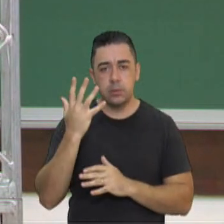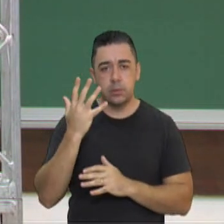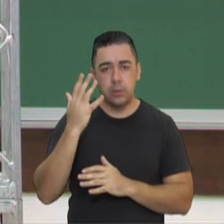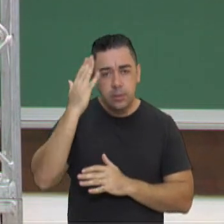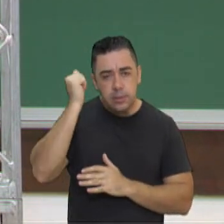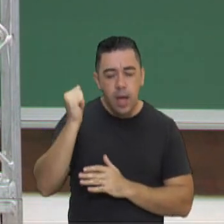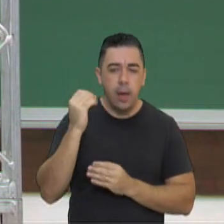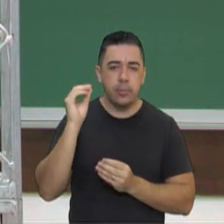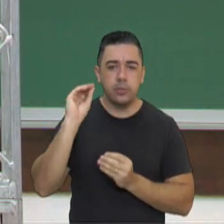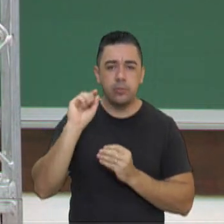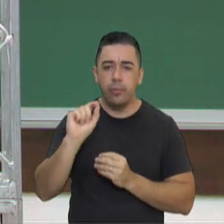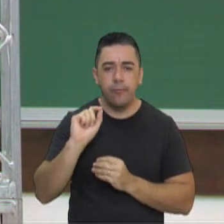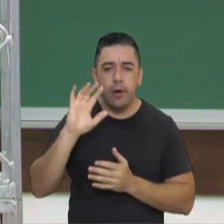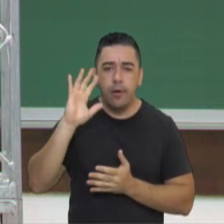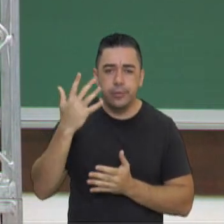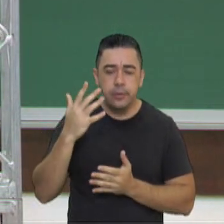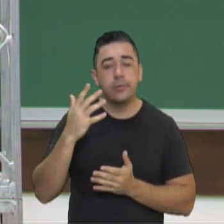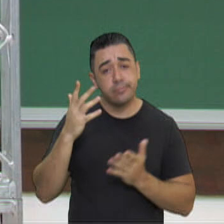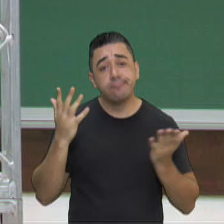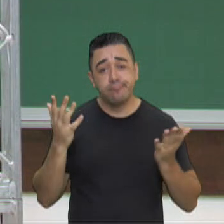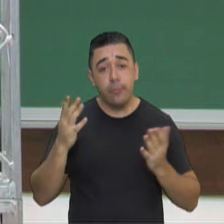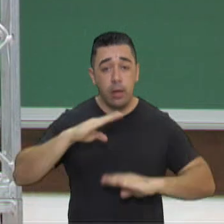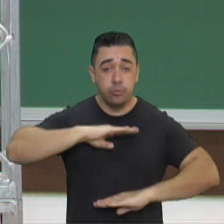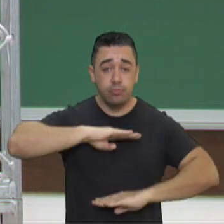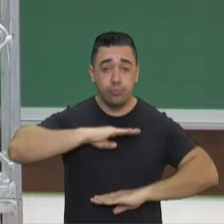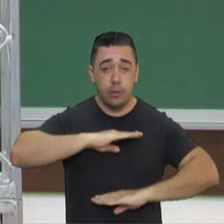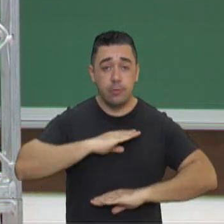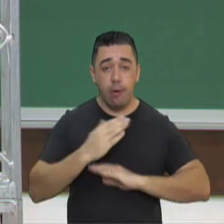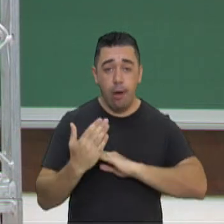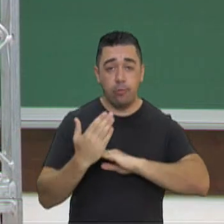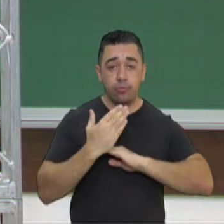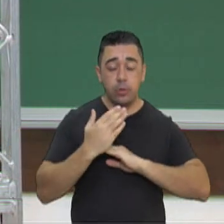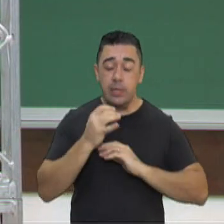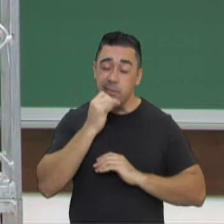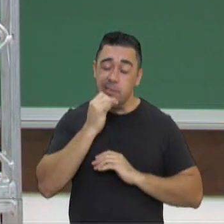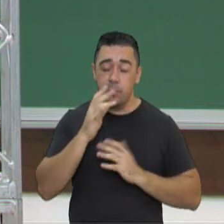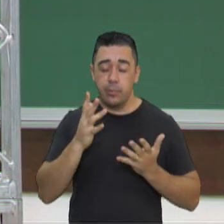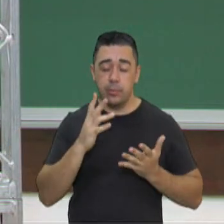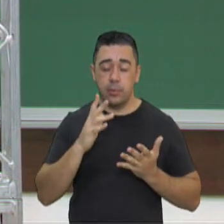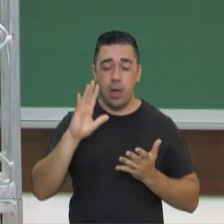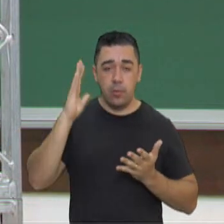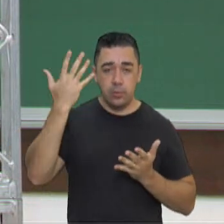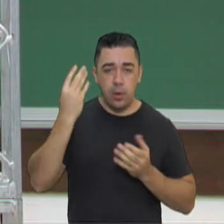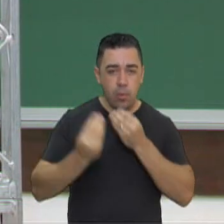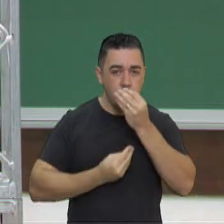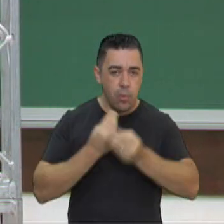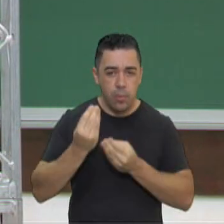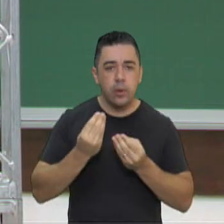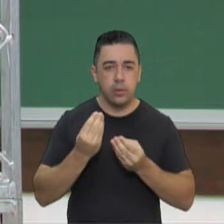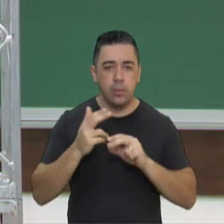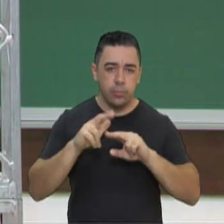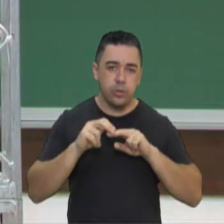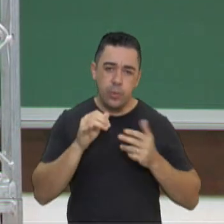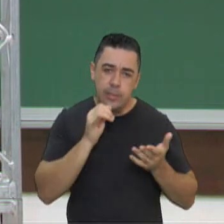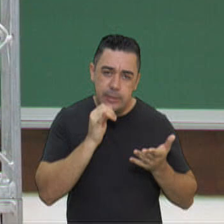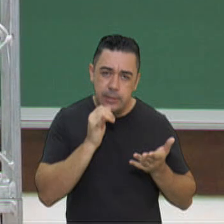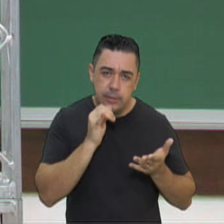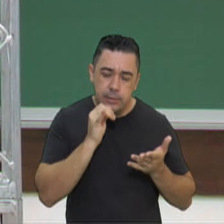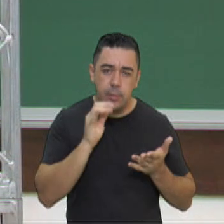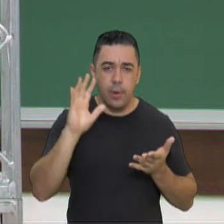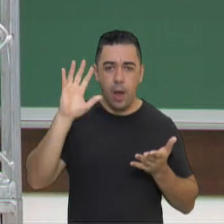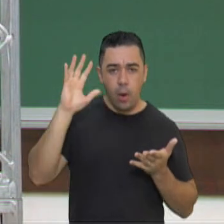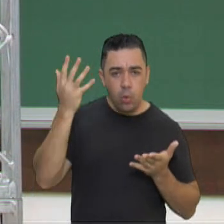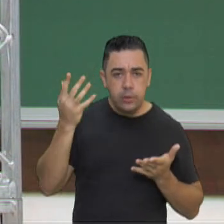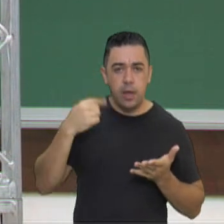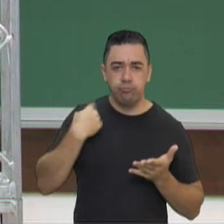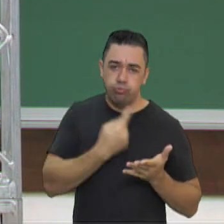né, a pessoa ficar com frio. São situações que acabam sendo desagradáveis. Então, é um exemplo, né, bem típico do